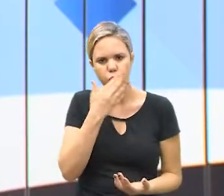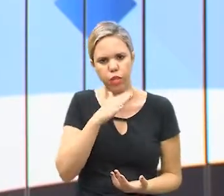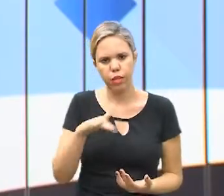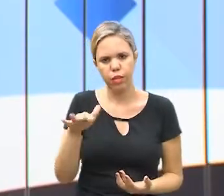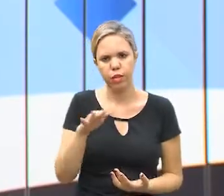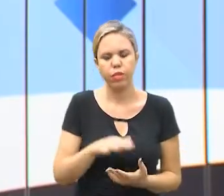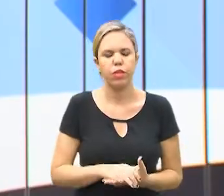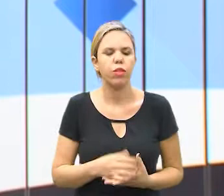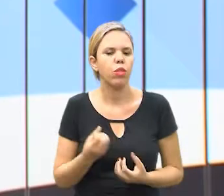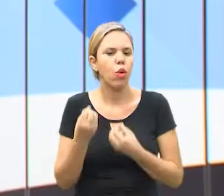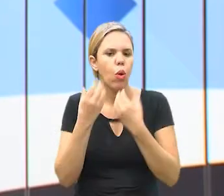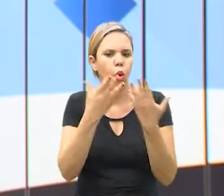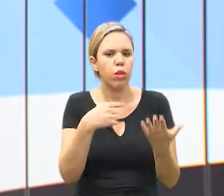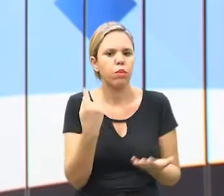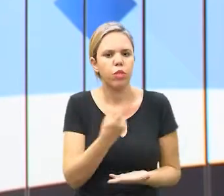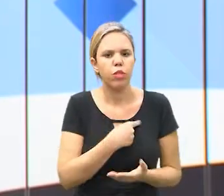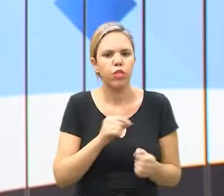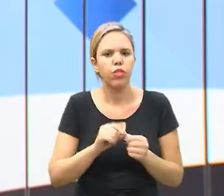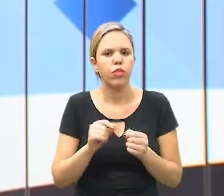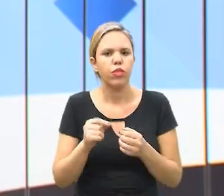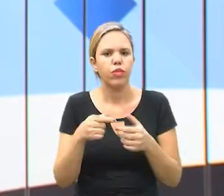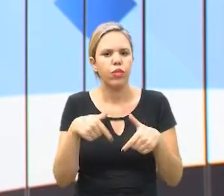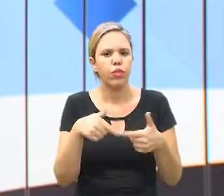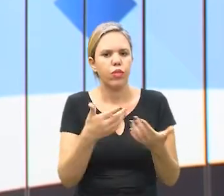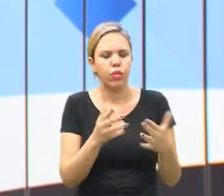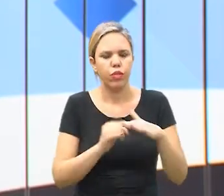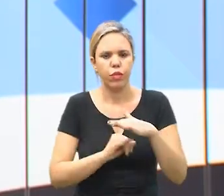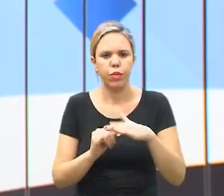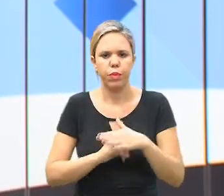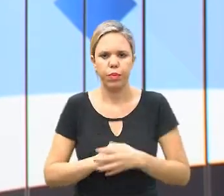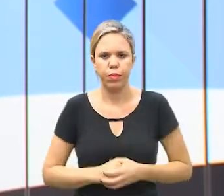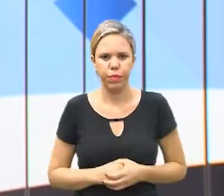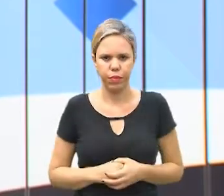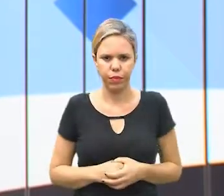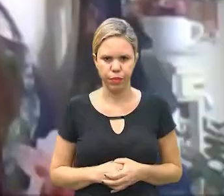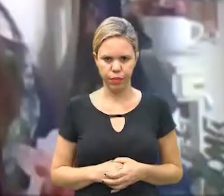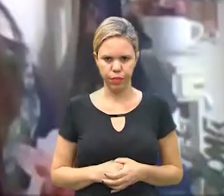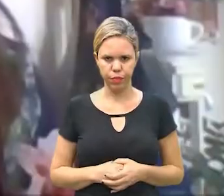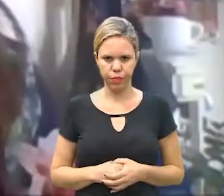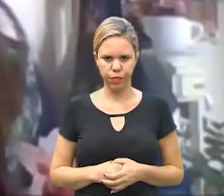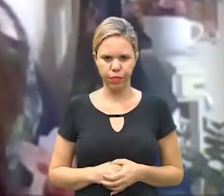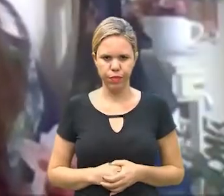crianças, mas conta pra gente o que que faz aí a entidade, Vera.